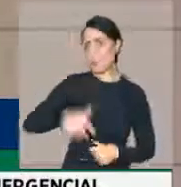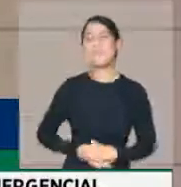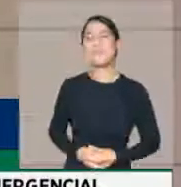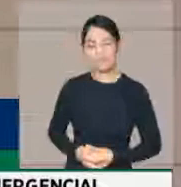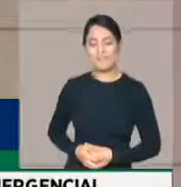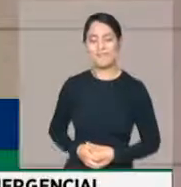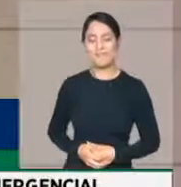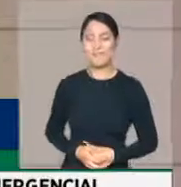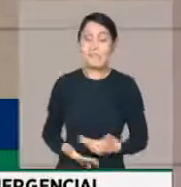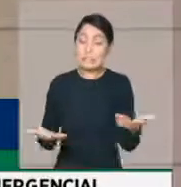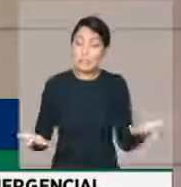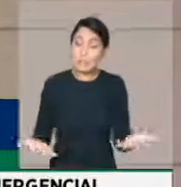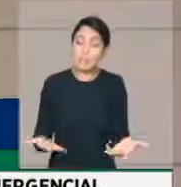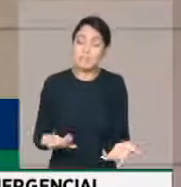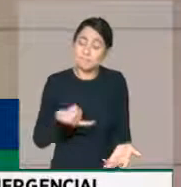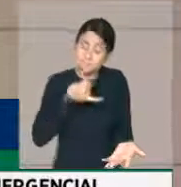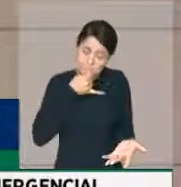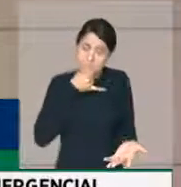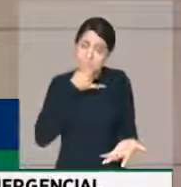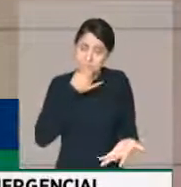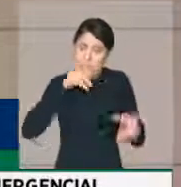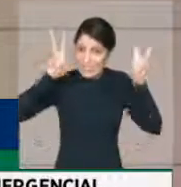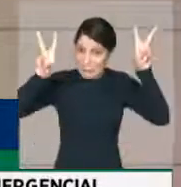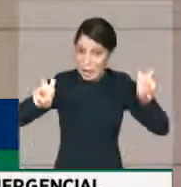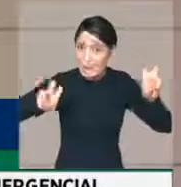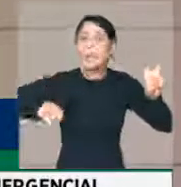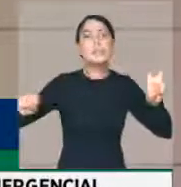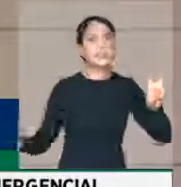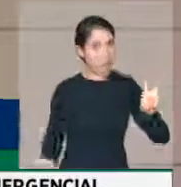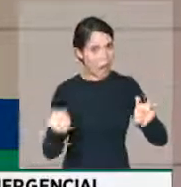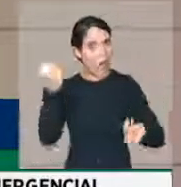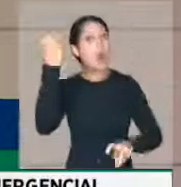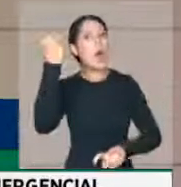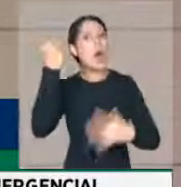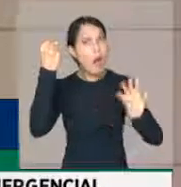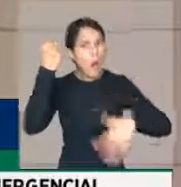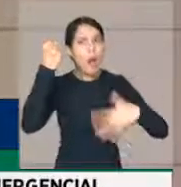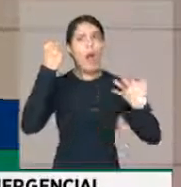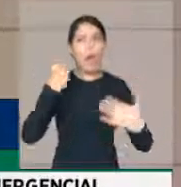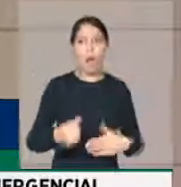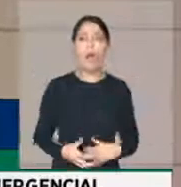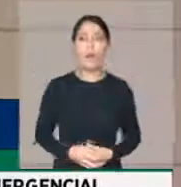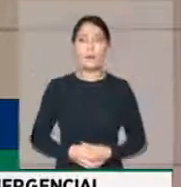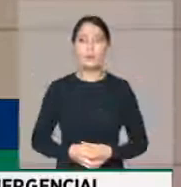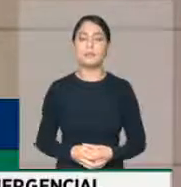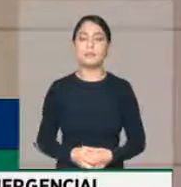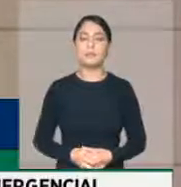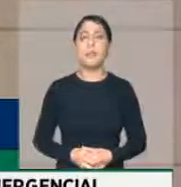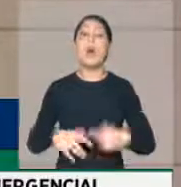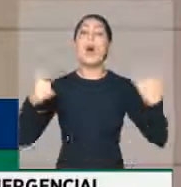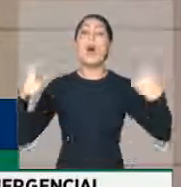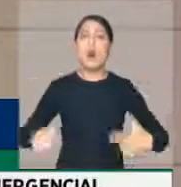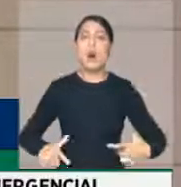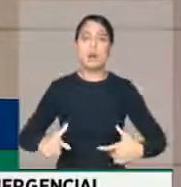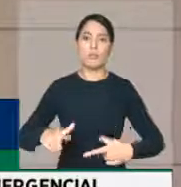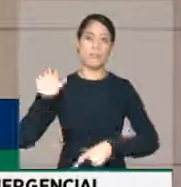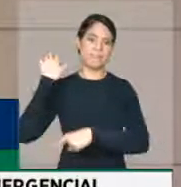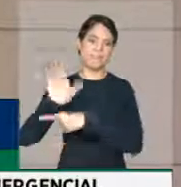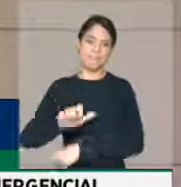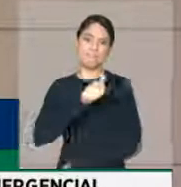lamentavelmente, é um tema muito grave aqui no Brasil também. No nosso estado, no Rio de Janeiro, há um